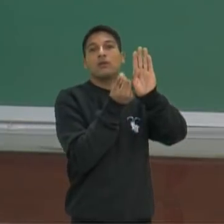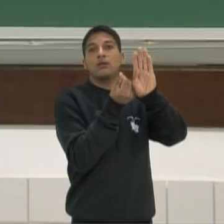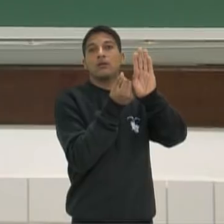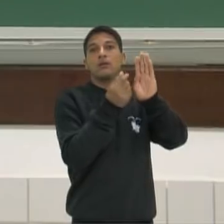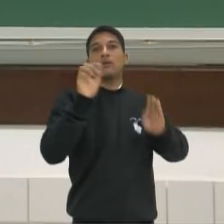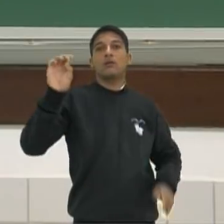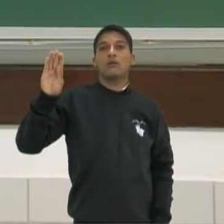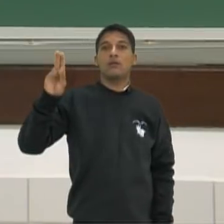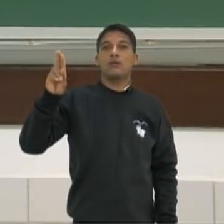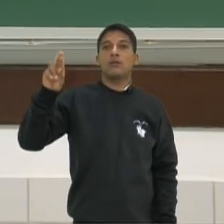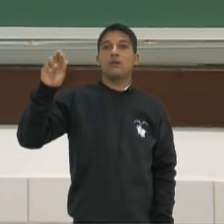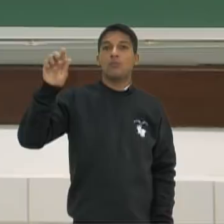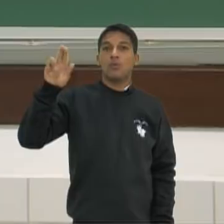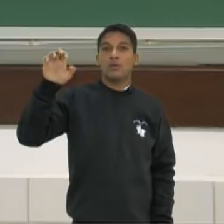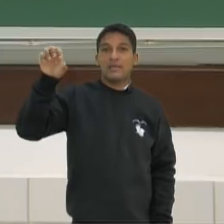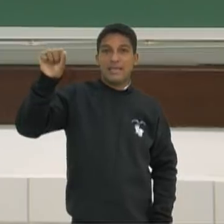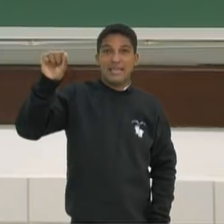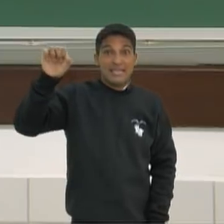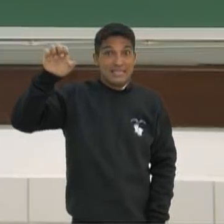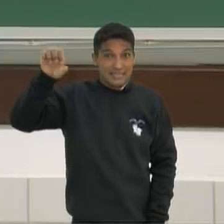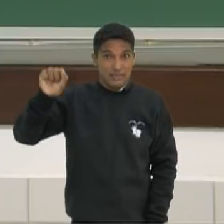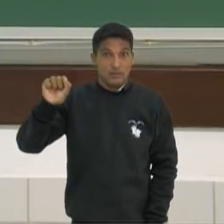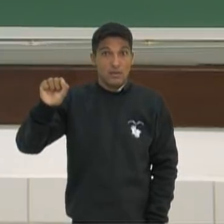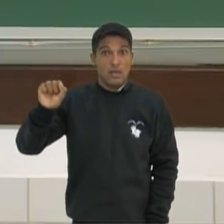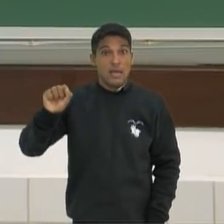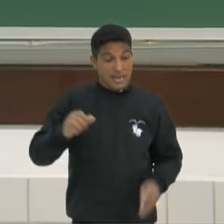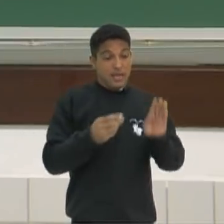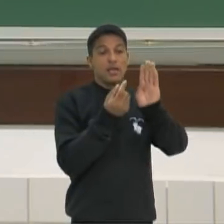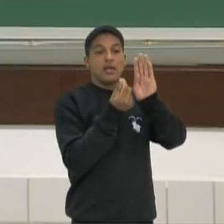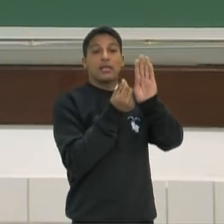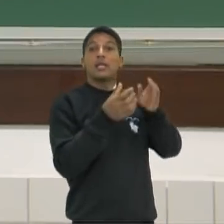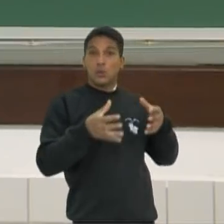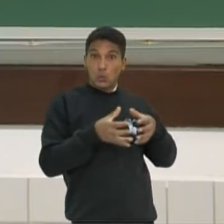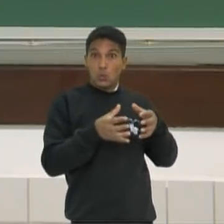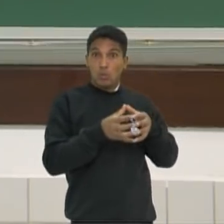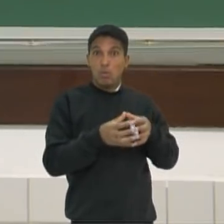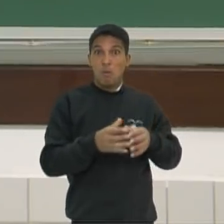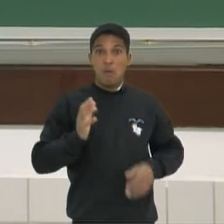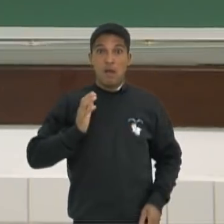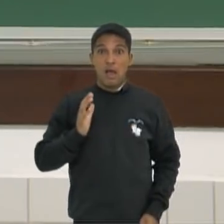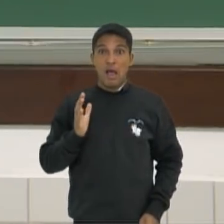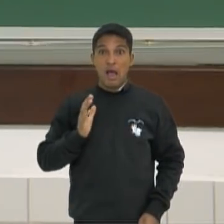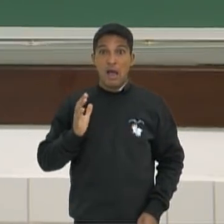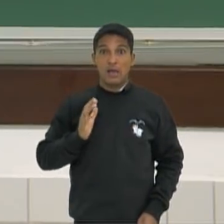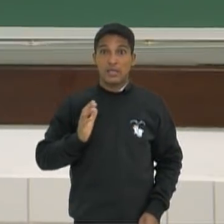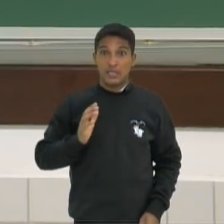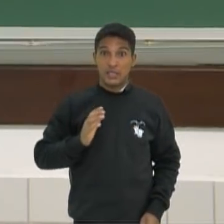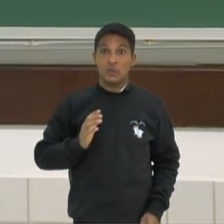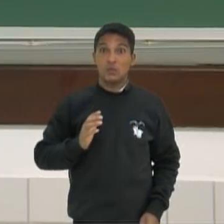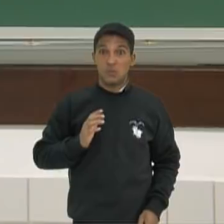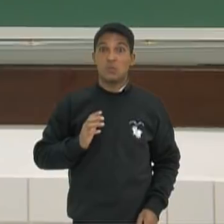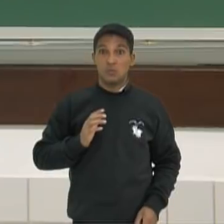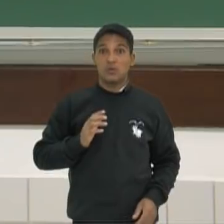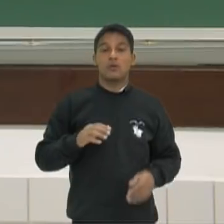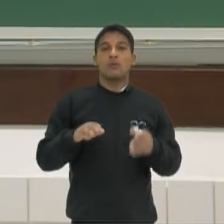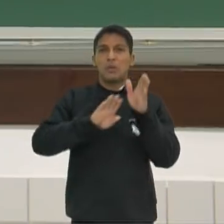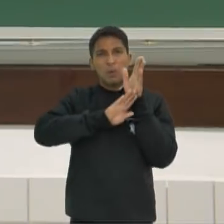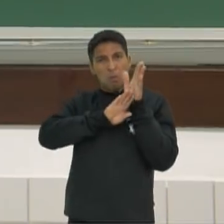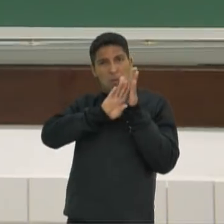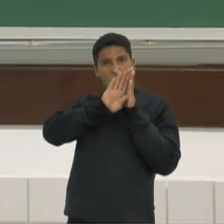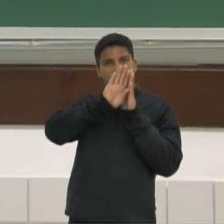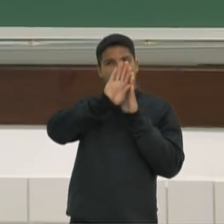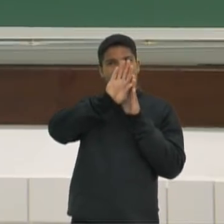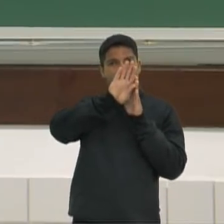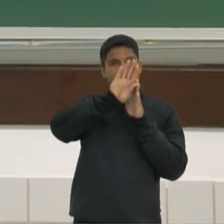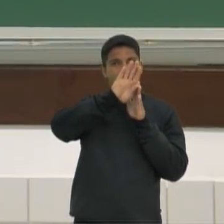do comércio vão começar a enriquecer e vão acabar tendo um destaque dentro dessa sociedade medieval. E os